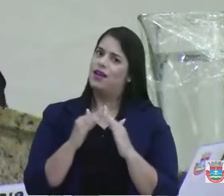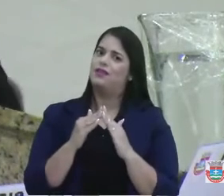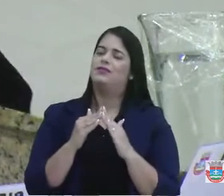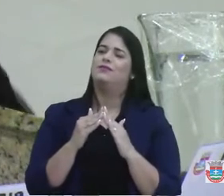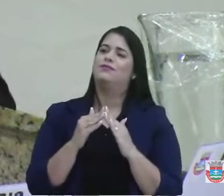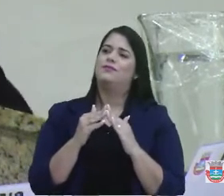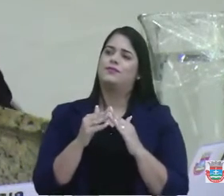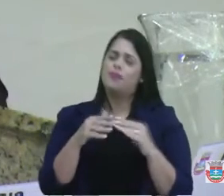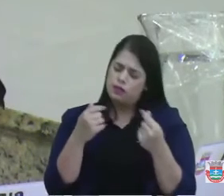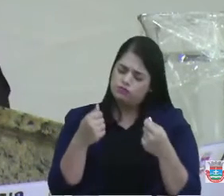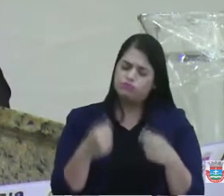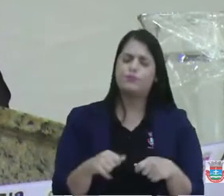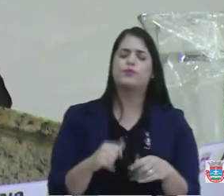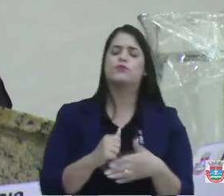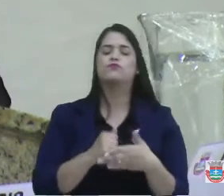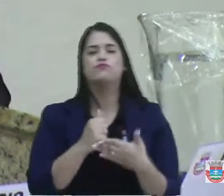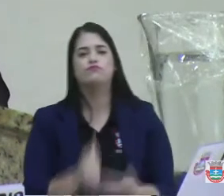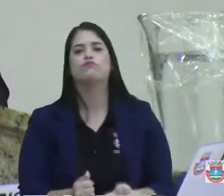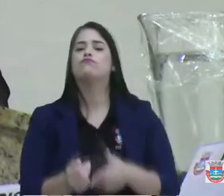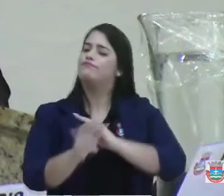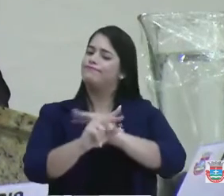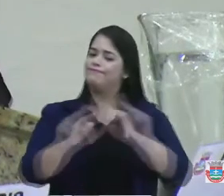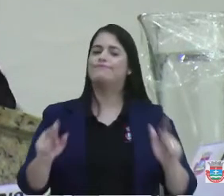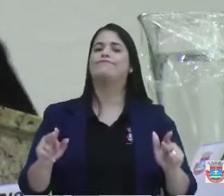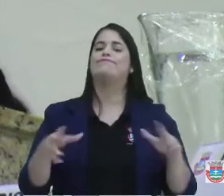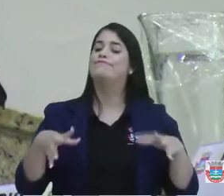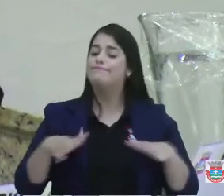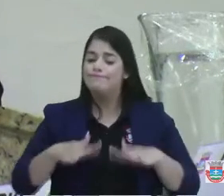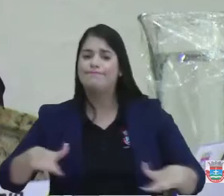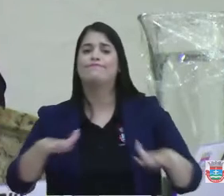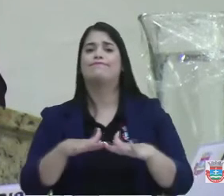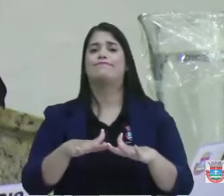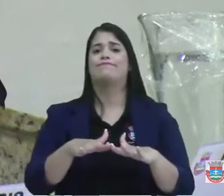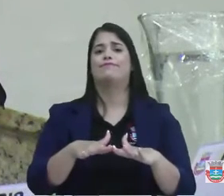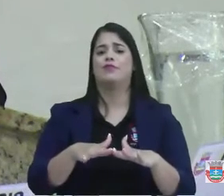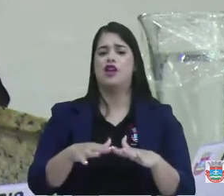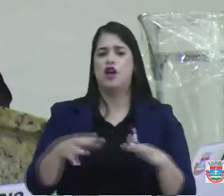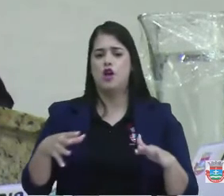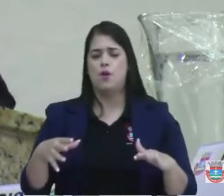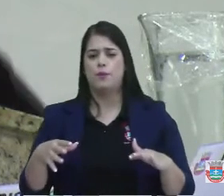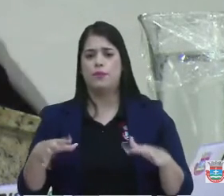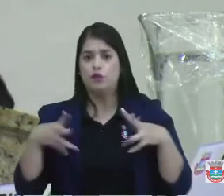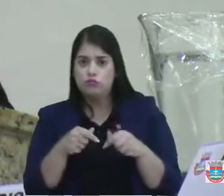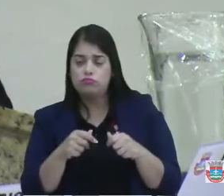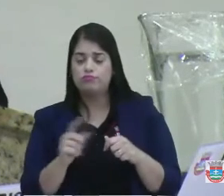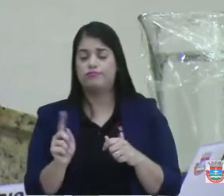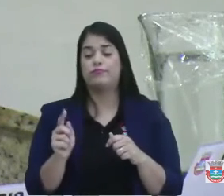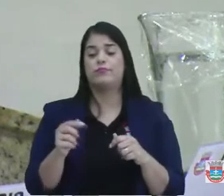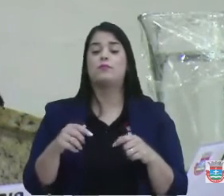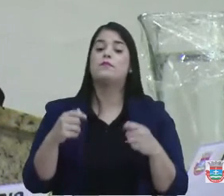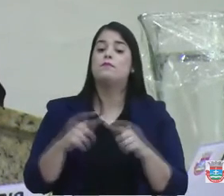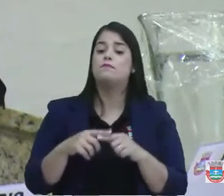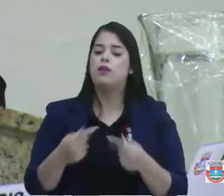e que eu posso fazer algo por cada um deles não posso fazer tudo mas a gente Temos que correr temos que lutar